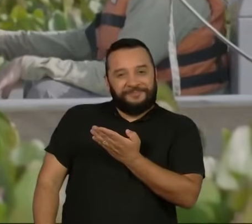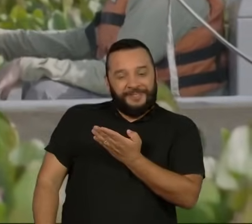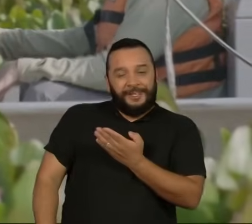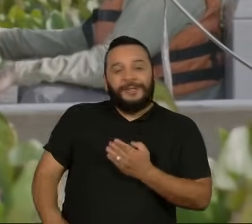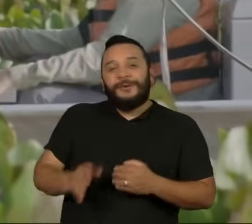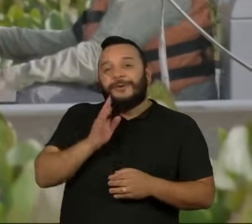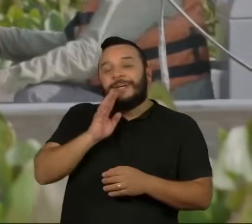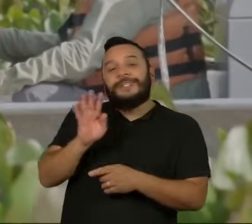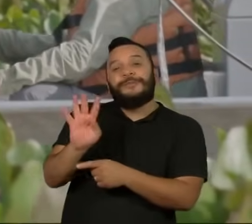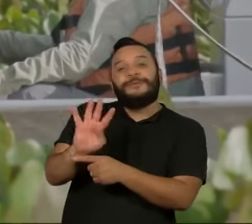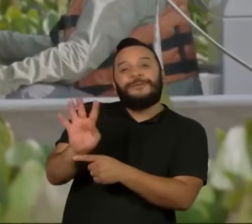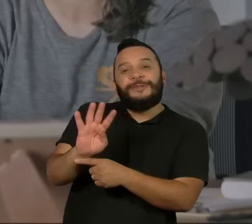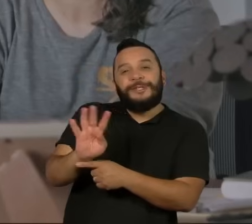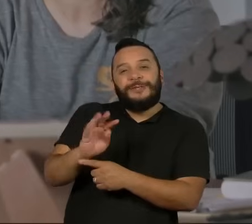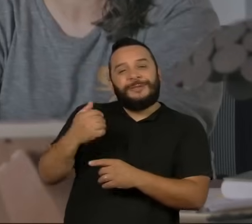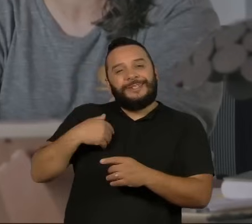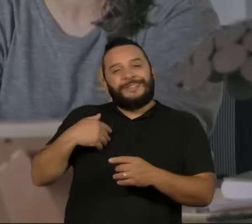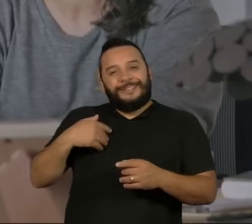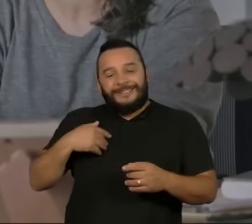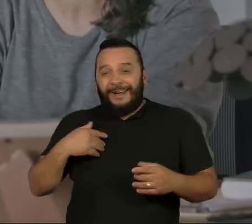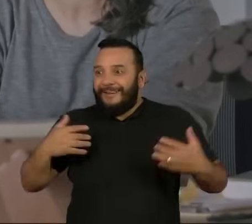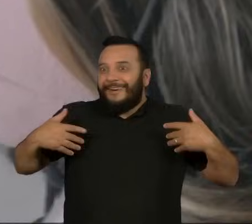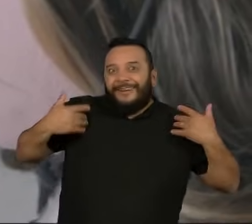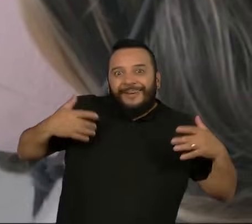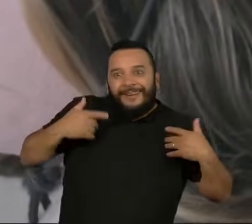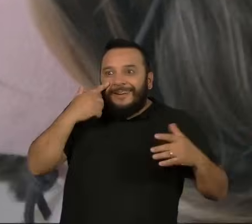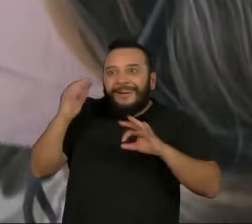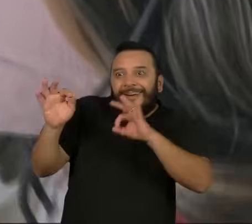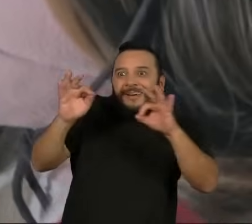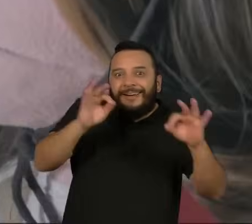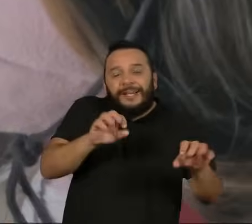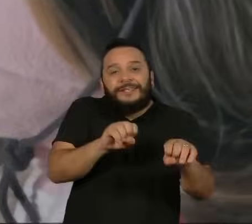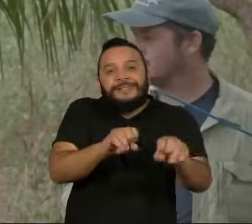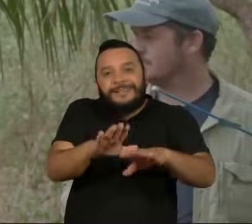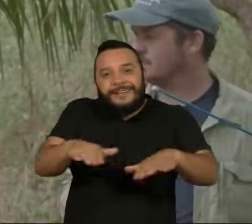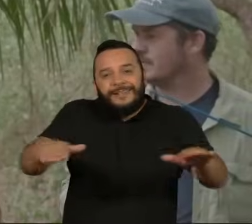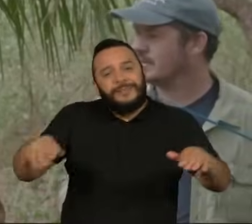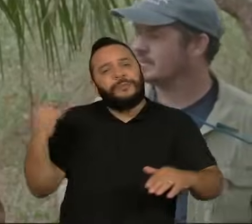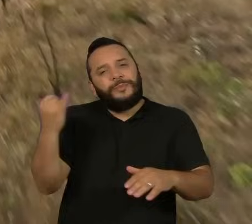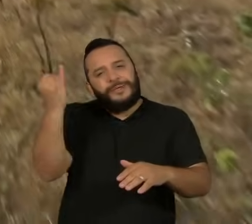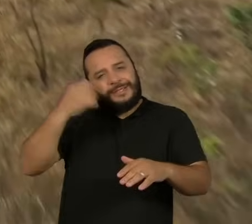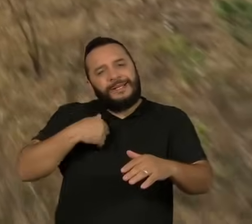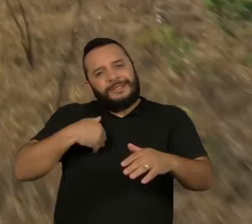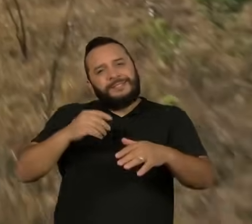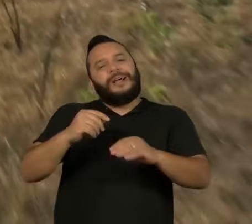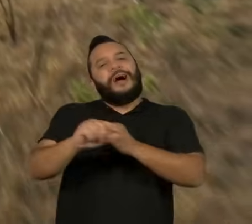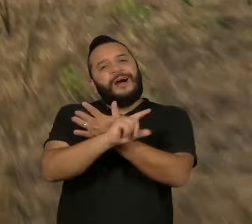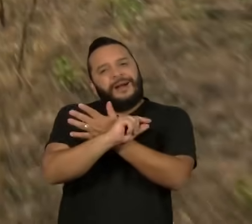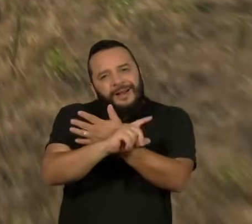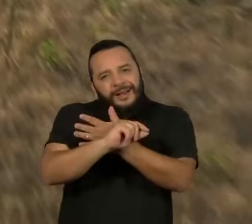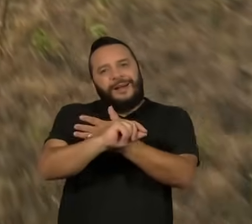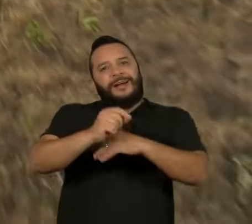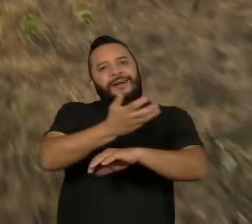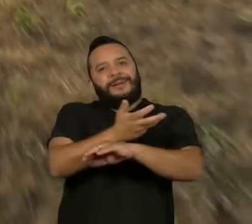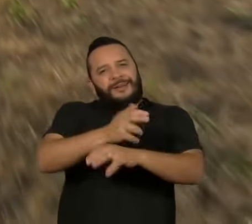Conheça o filme que diverte e ensina a criança a importância dos biomas brasileiros.